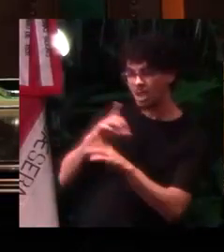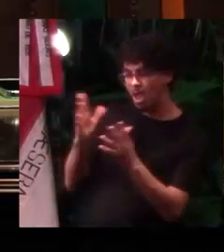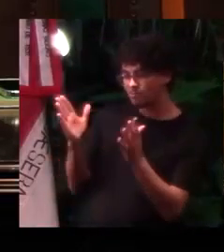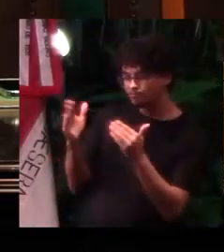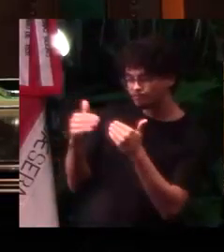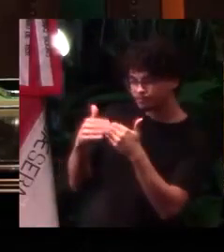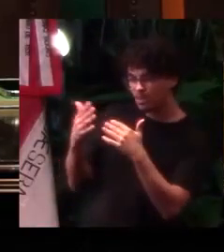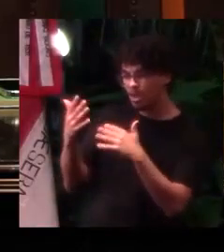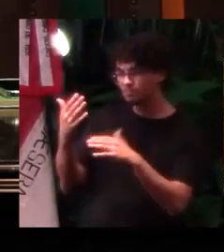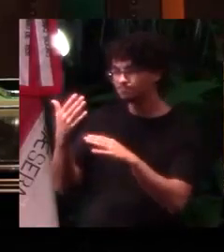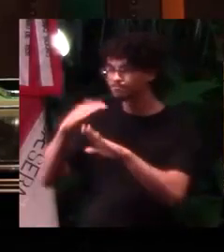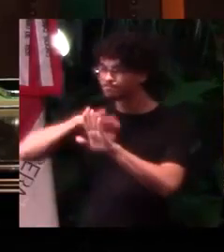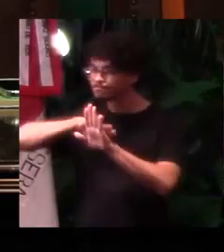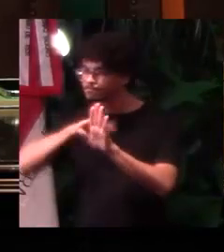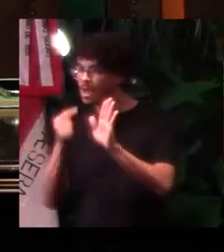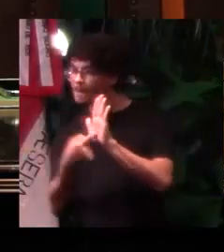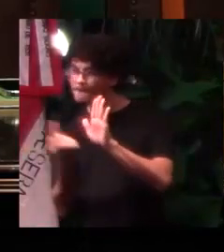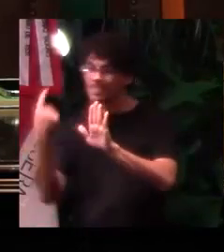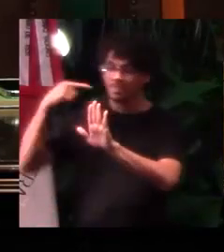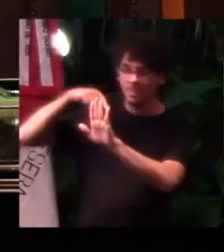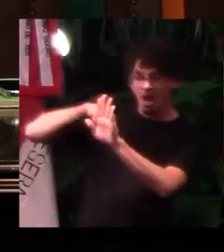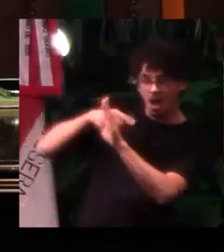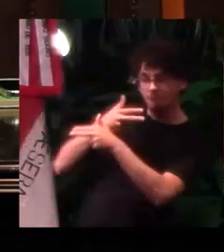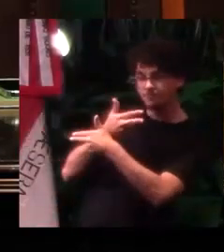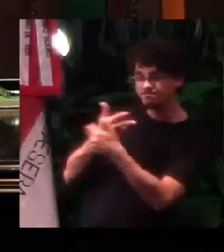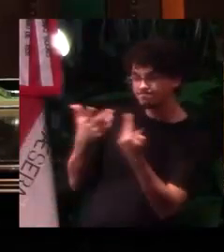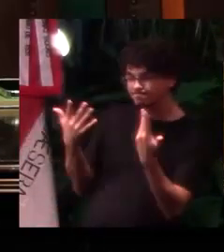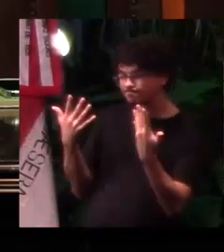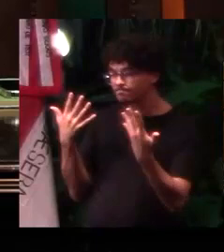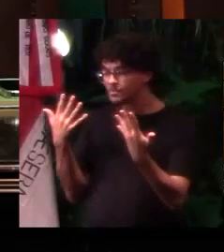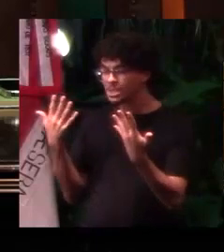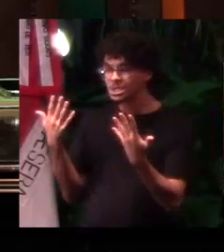de narrativas, de metáforas,